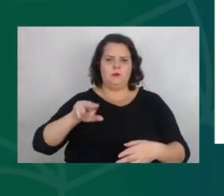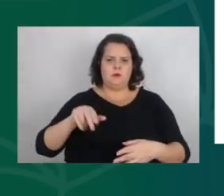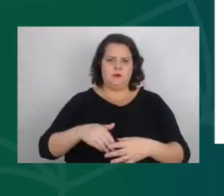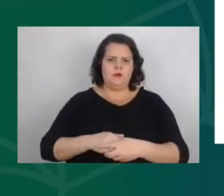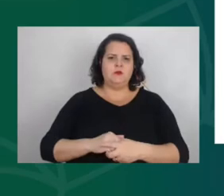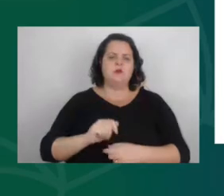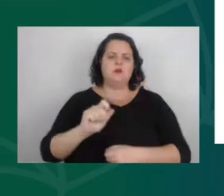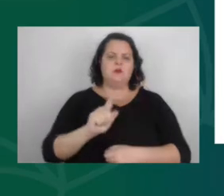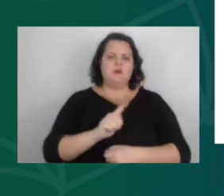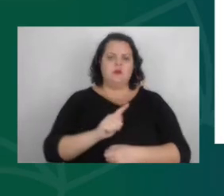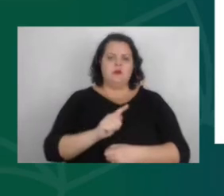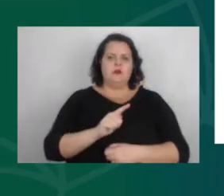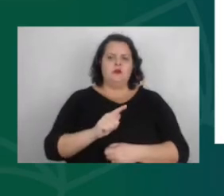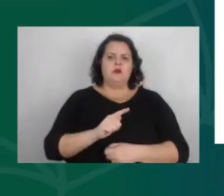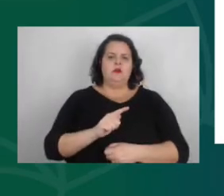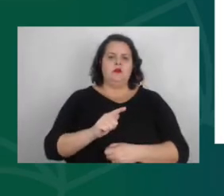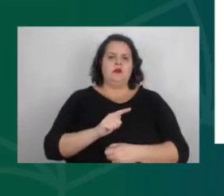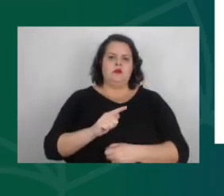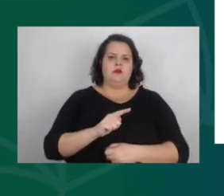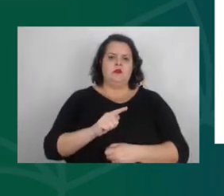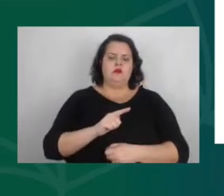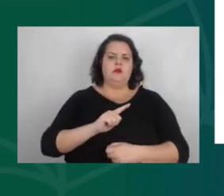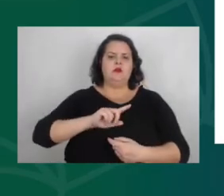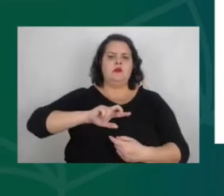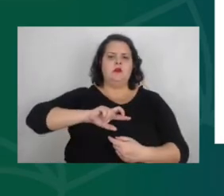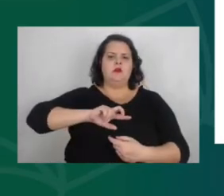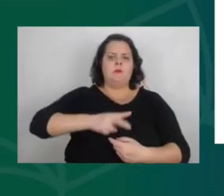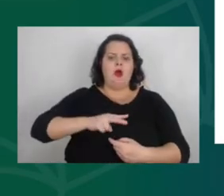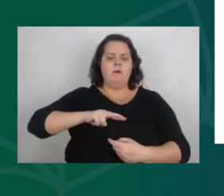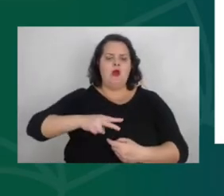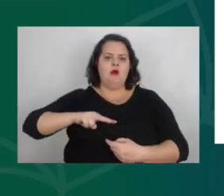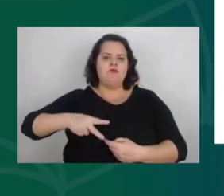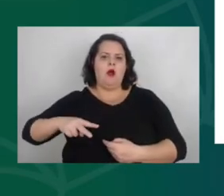do tipo de alteração genética que se quer